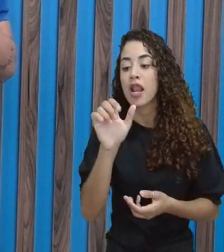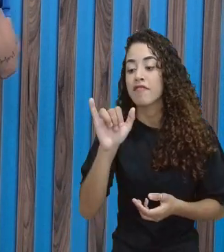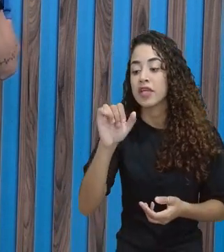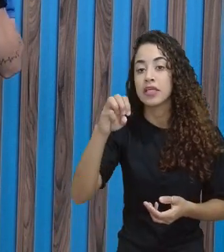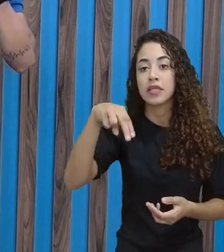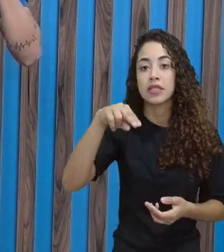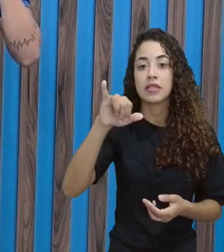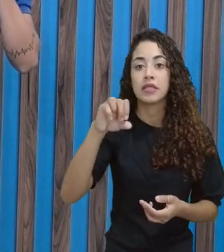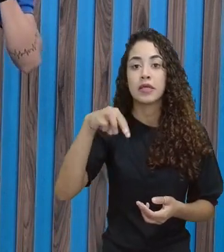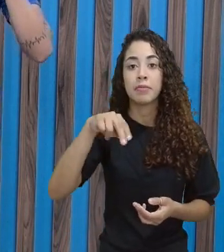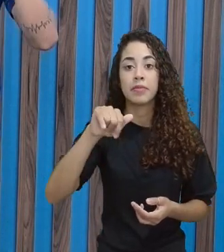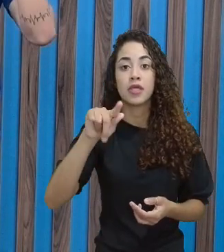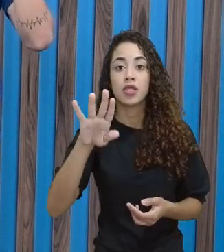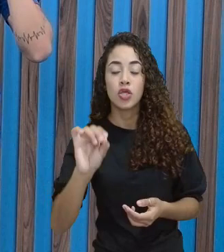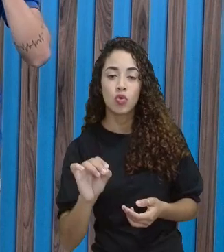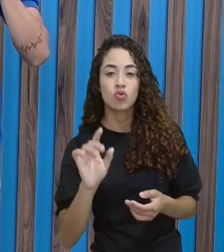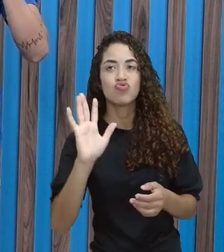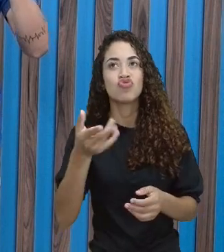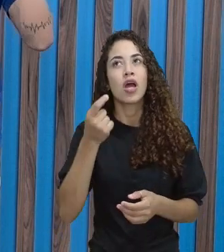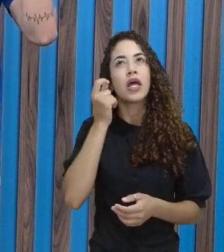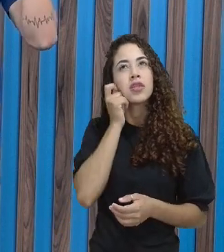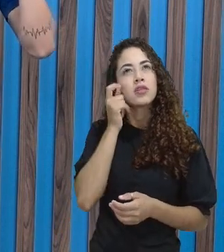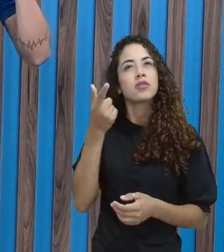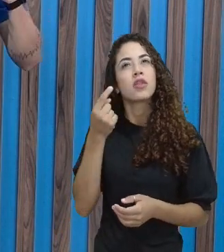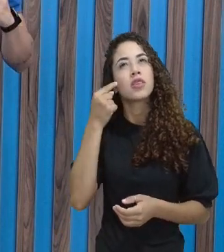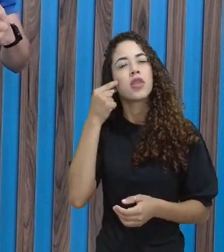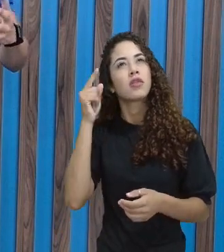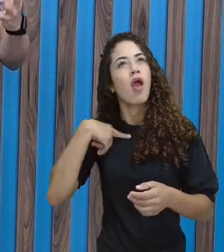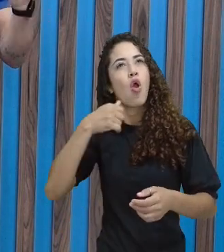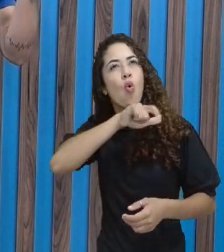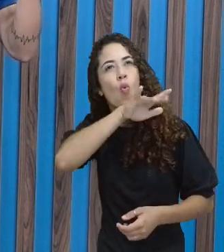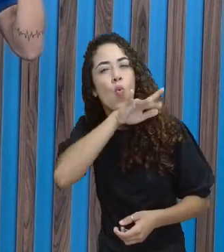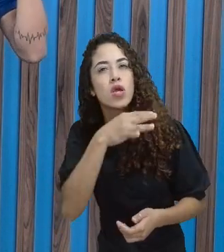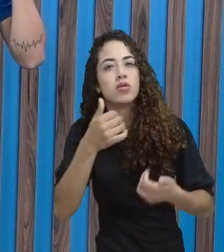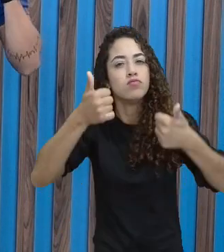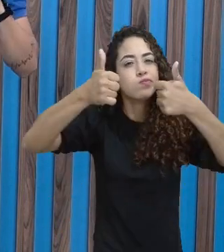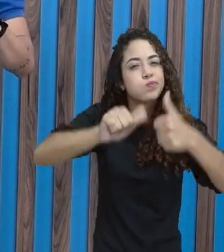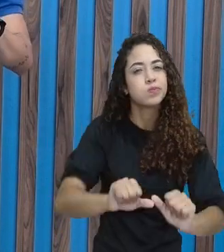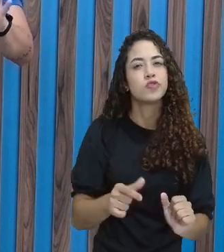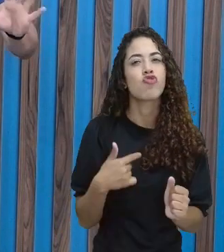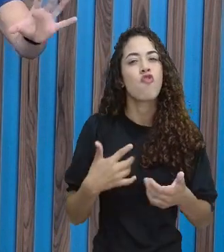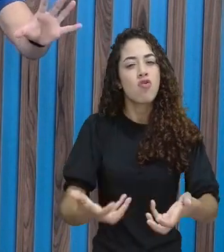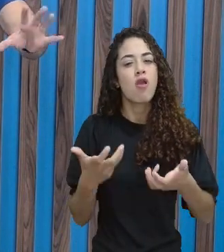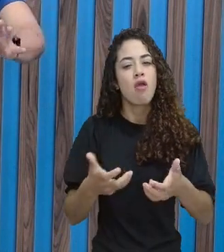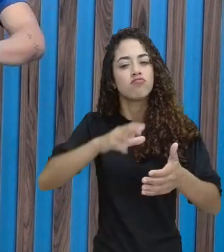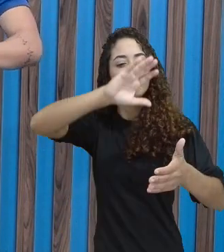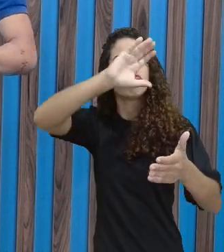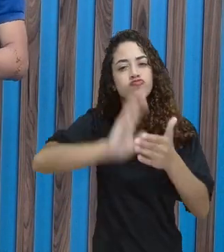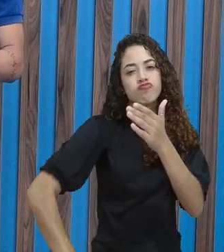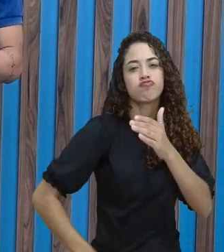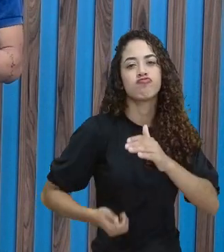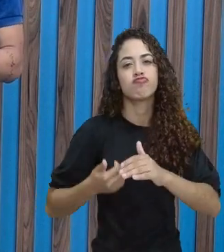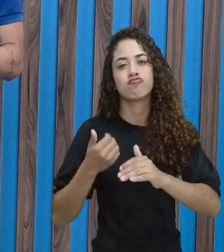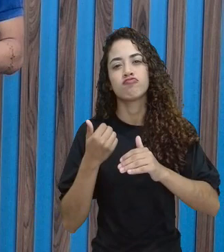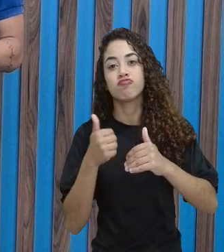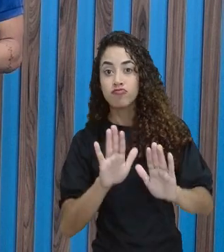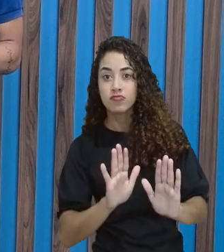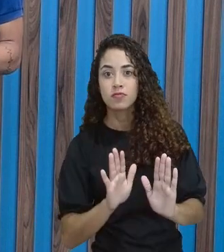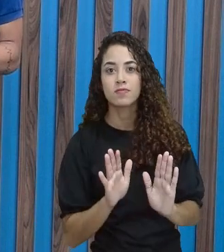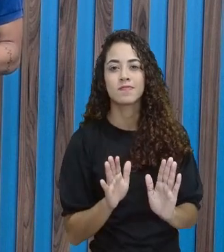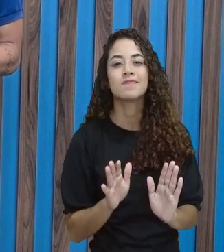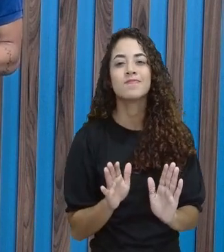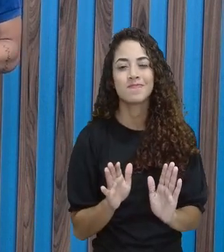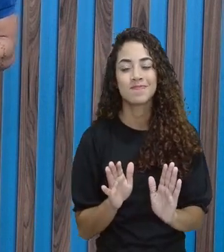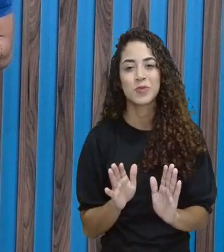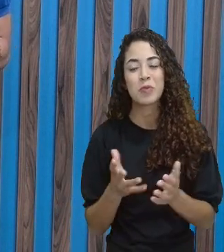já tem aquela ideia de que inimigo é uma coisa ruim, que a gente quer tirar da nossa vida. Então, de repente,